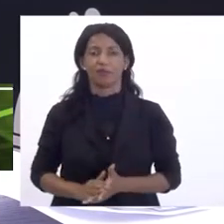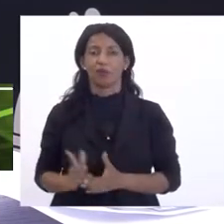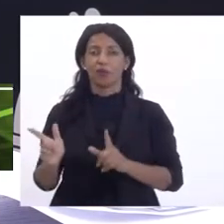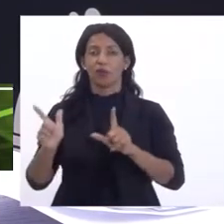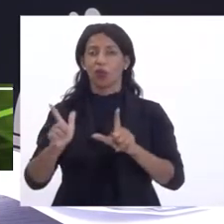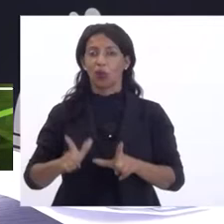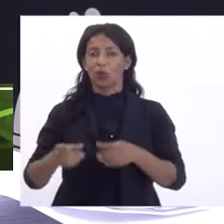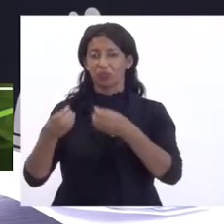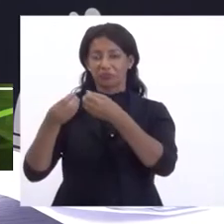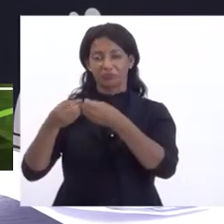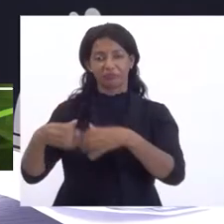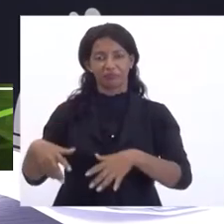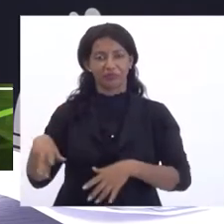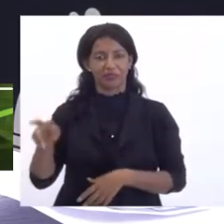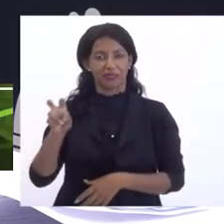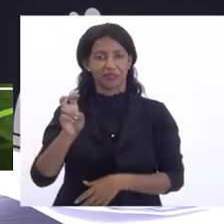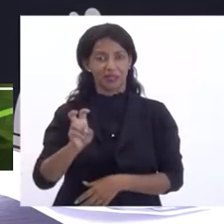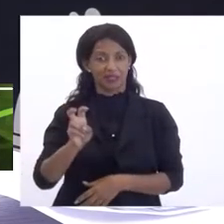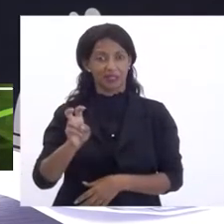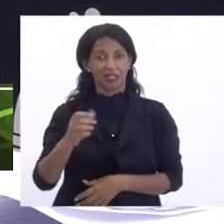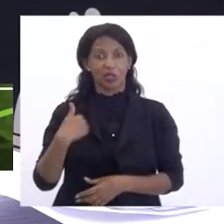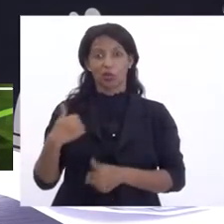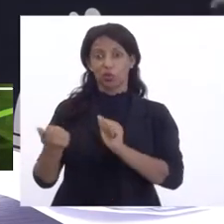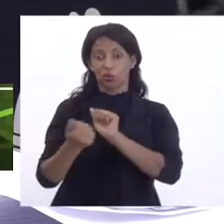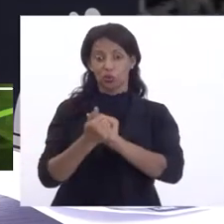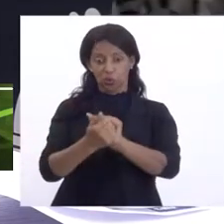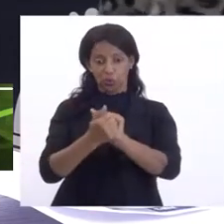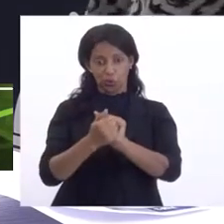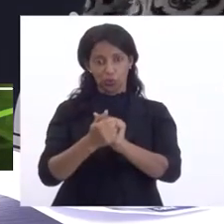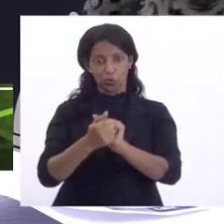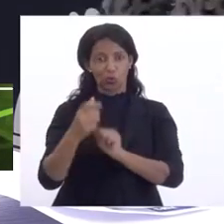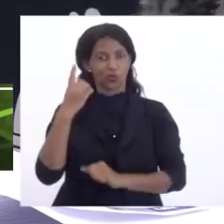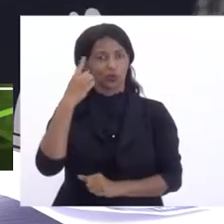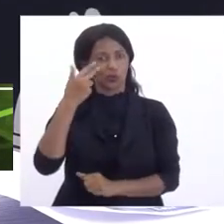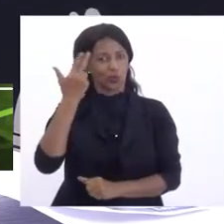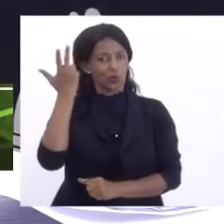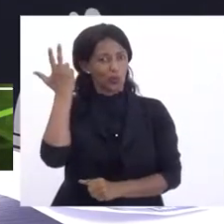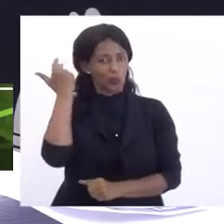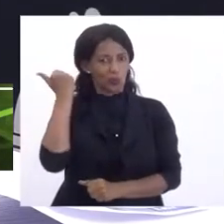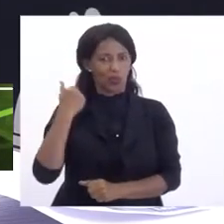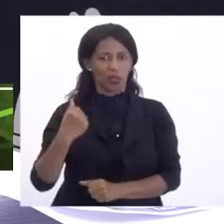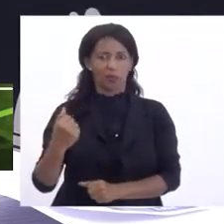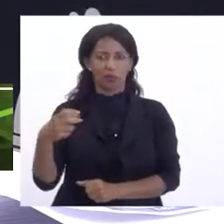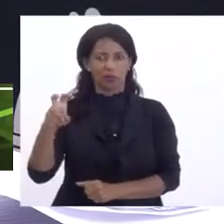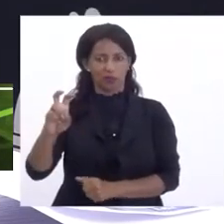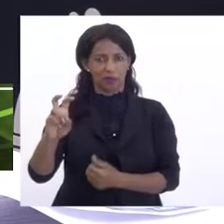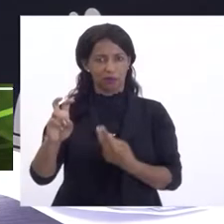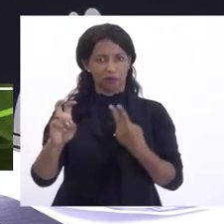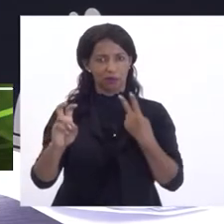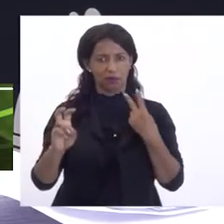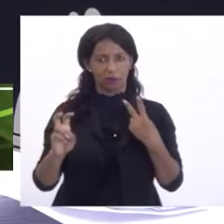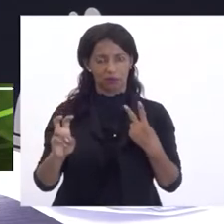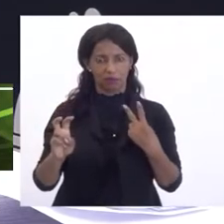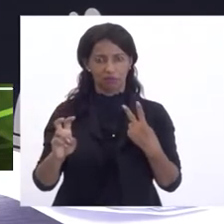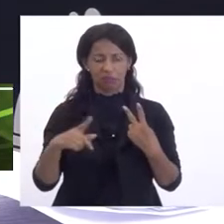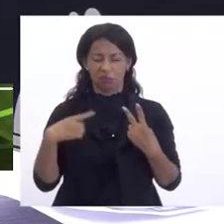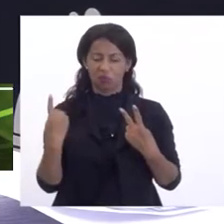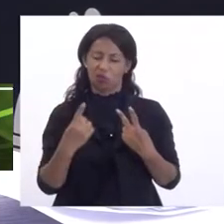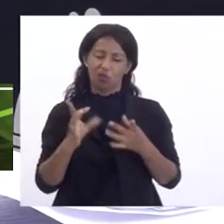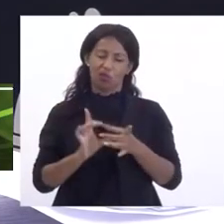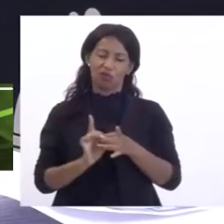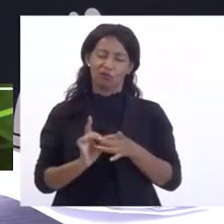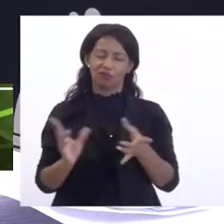fui derrotado, por cinco, junto com o deputado Eliomar Coelho, por 5-2. Nós somos